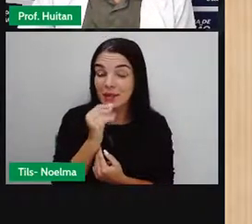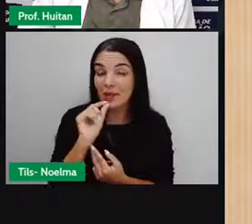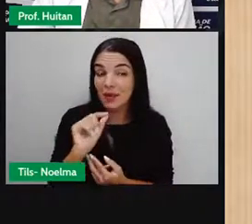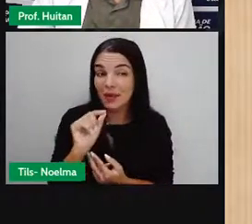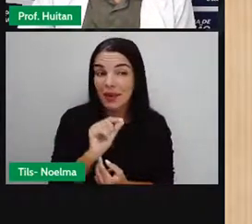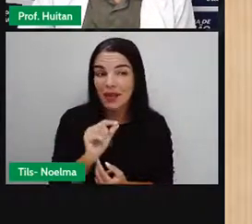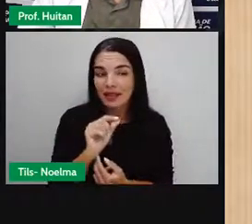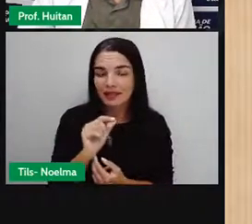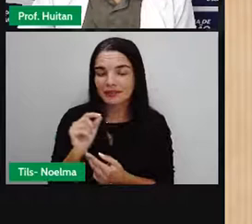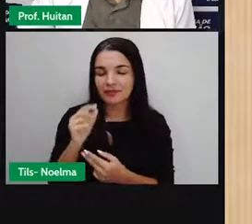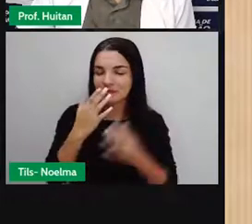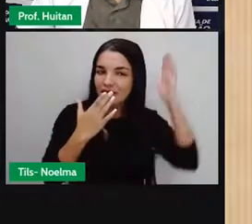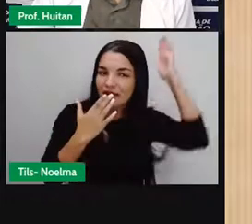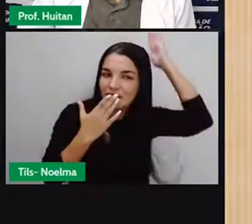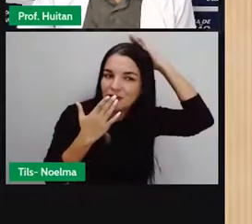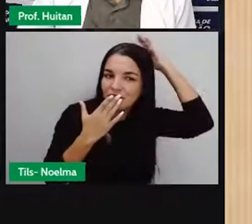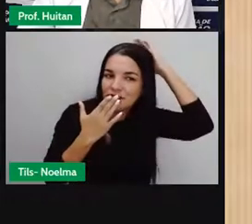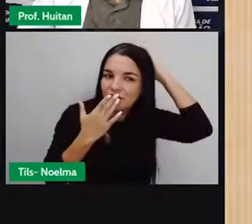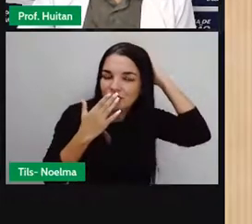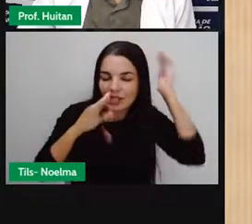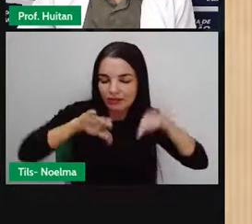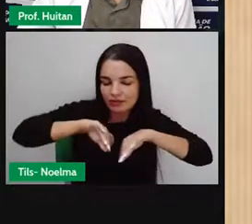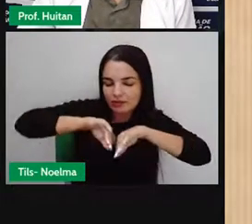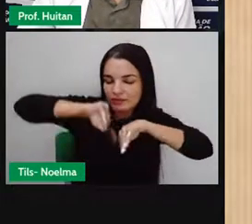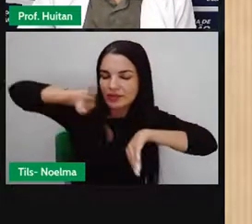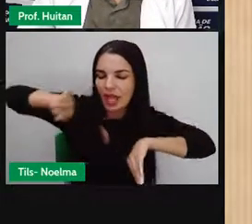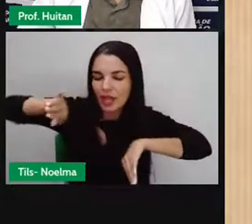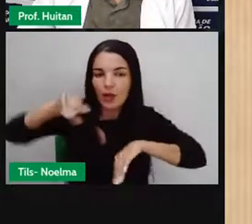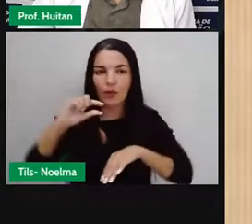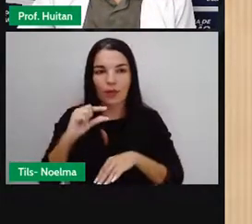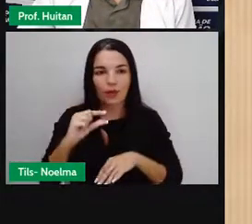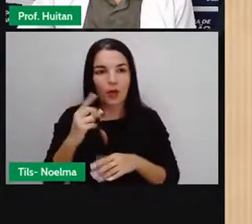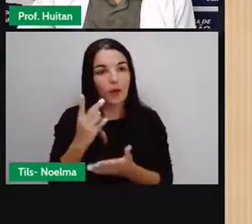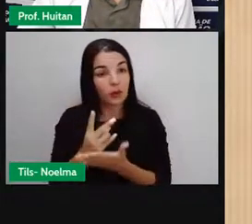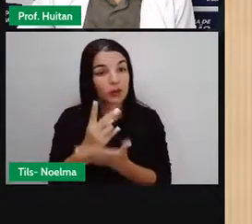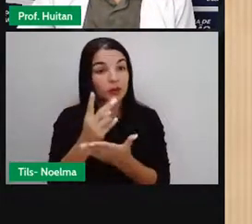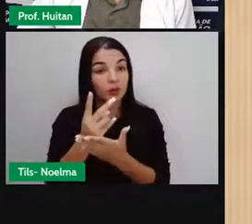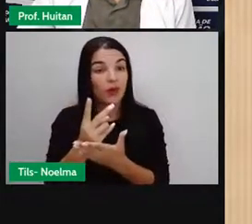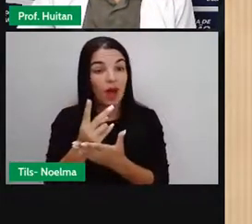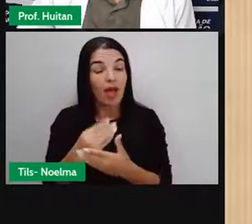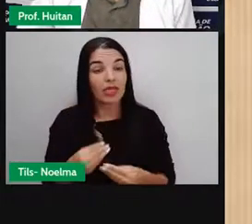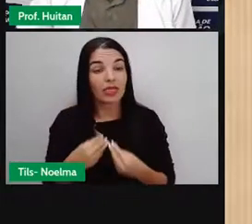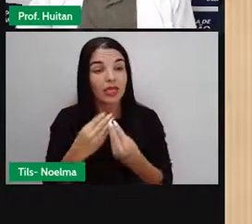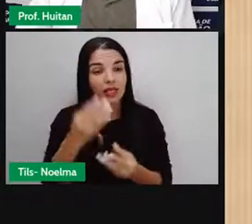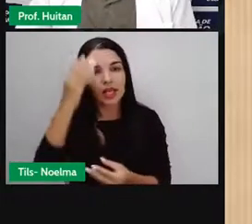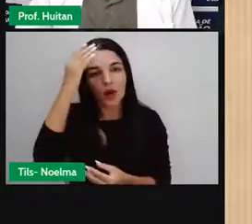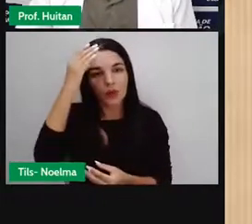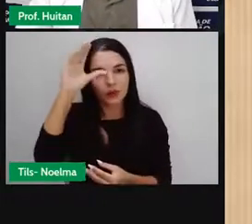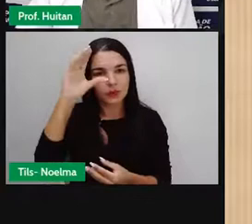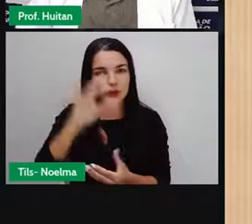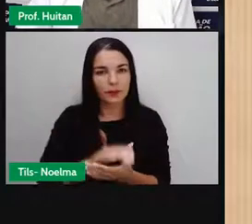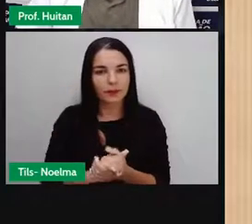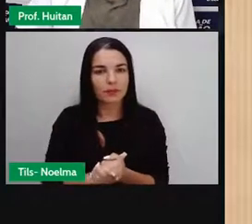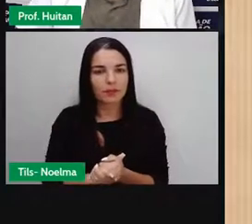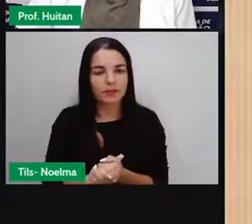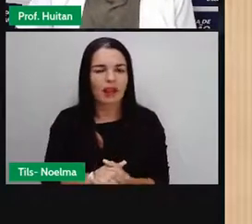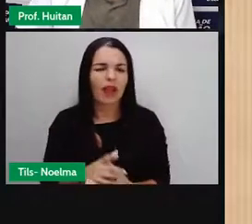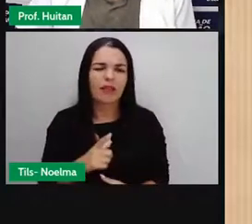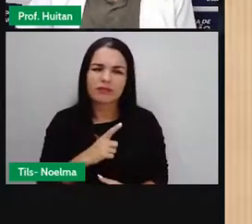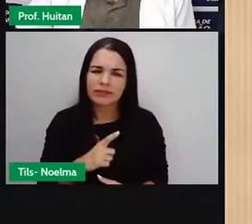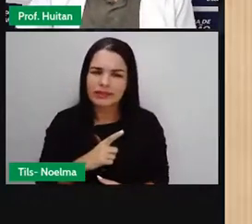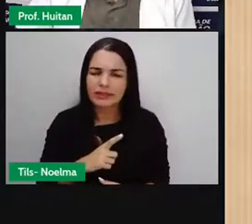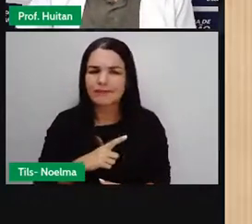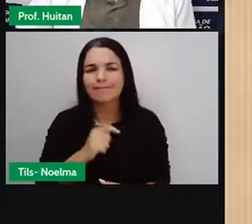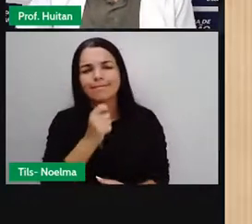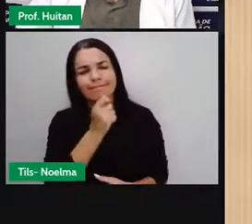que continuam valorizando a sua cultura. Então, infelizmente, não é,